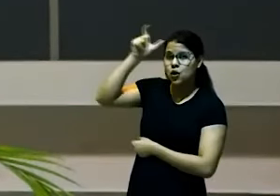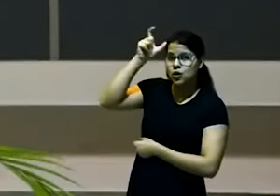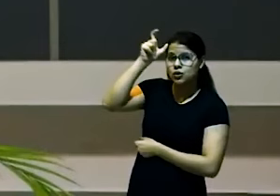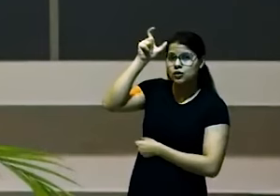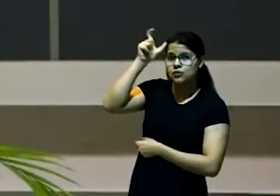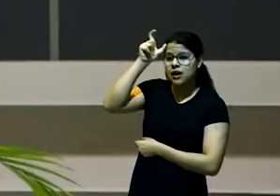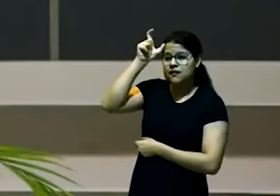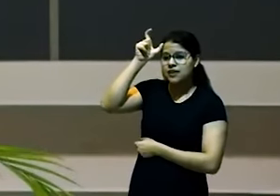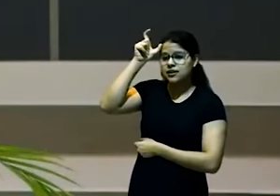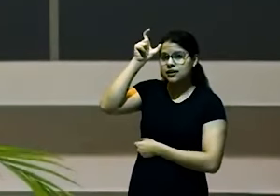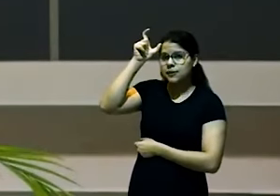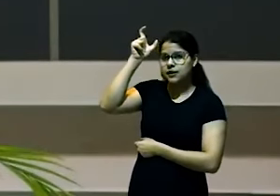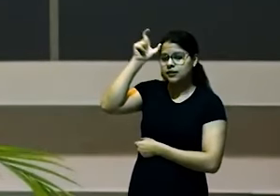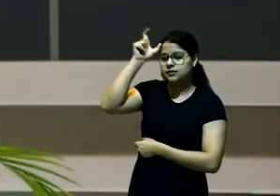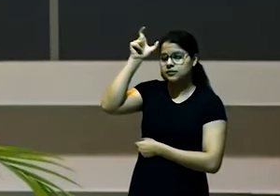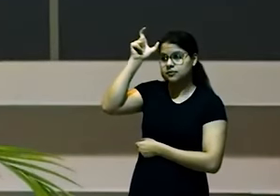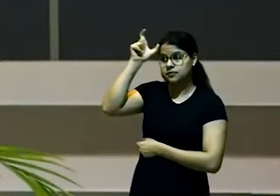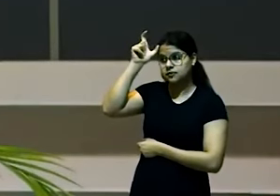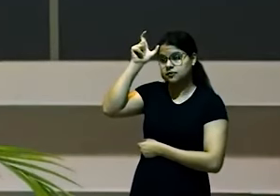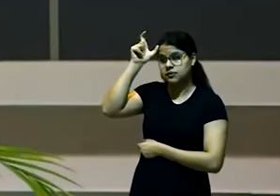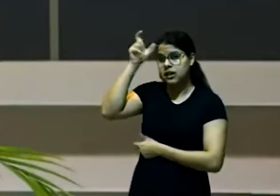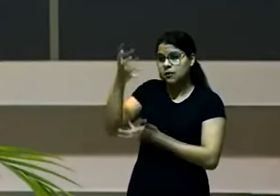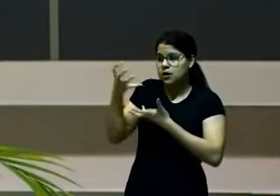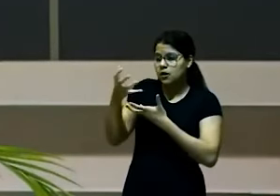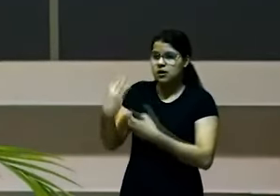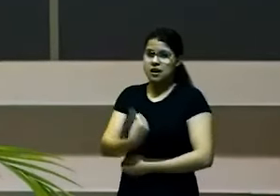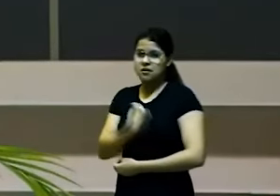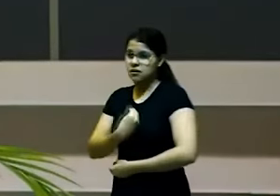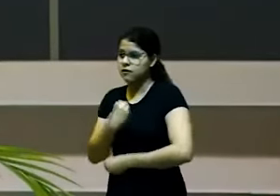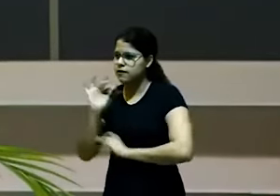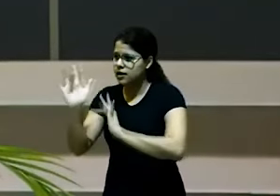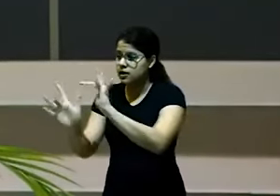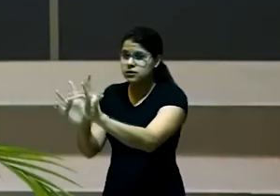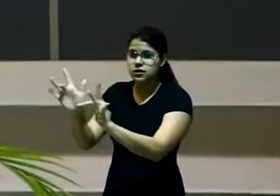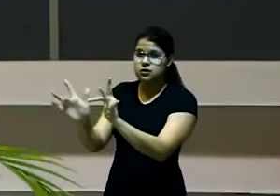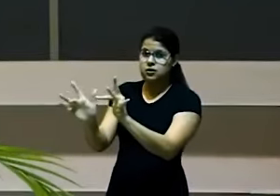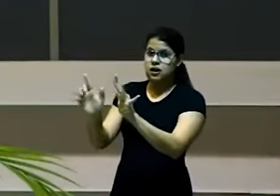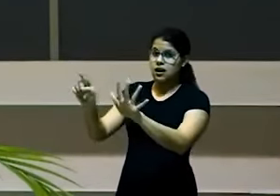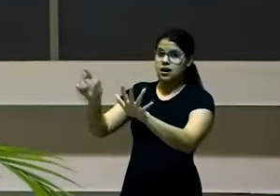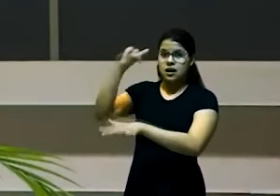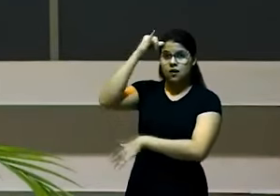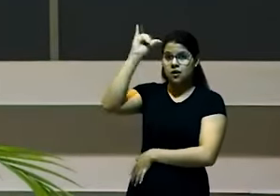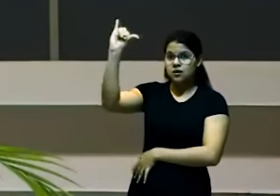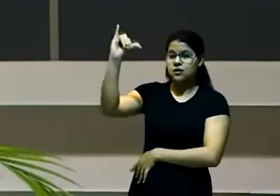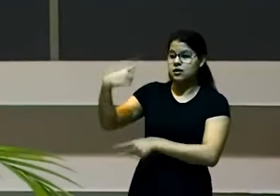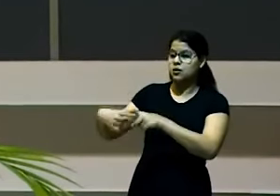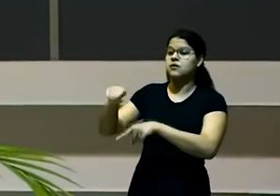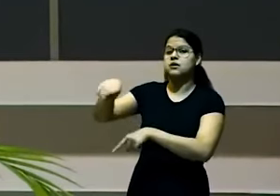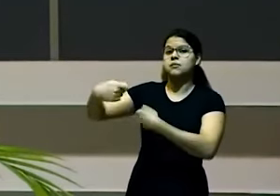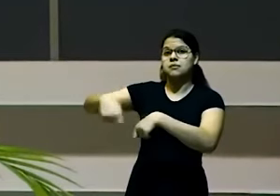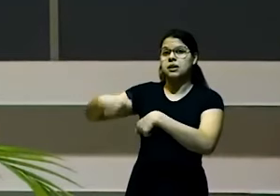nem deixei porque primeiro você precisa se converter para depois conseguir guiar os